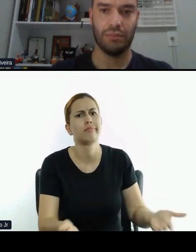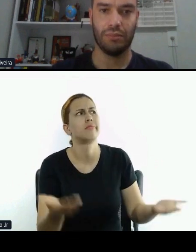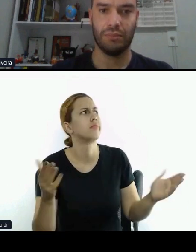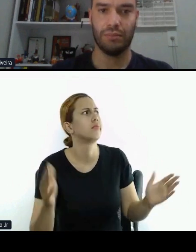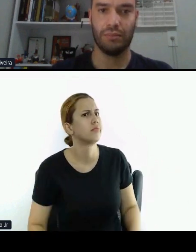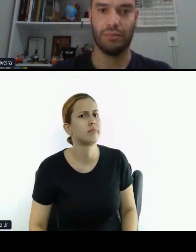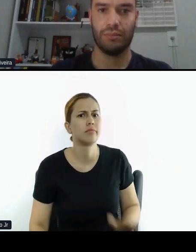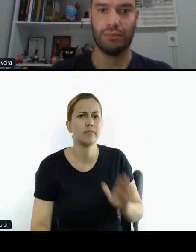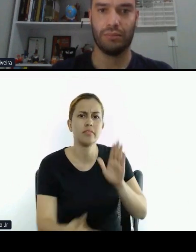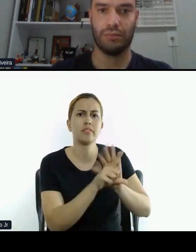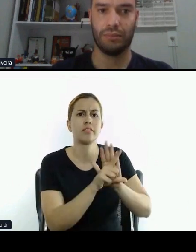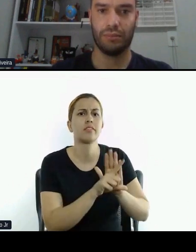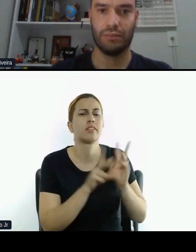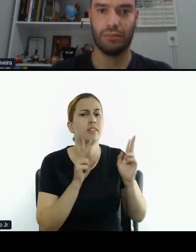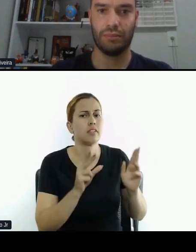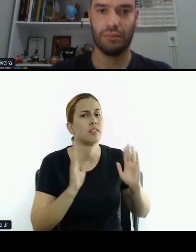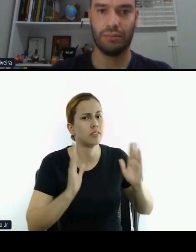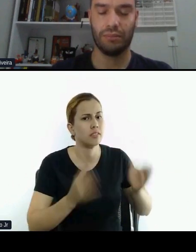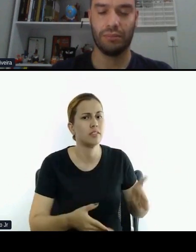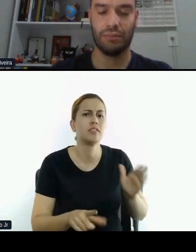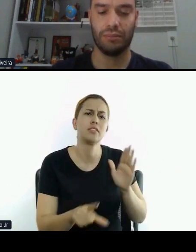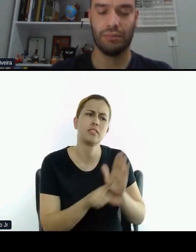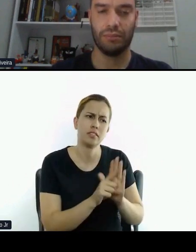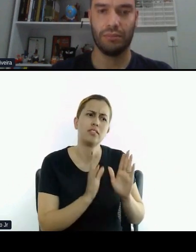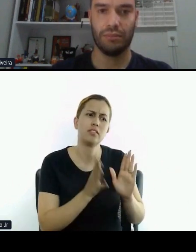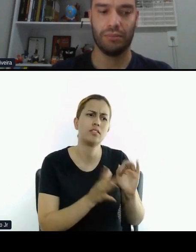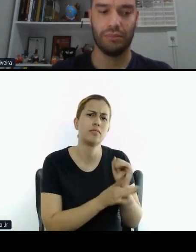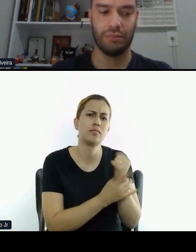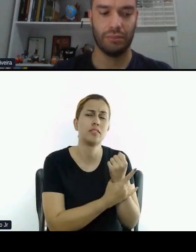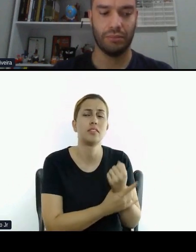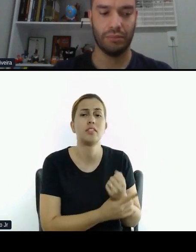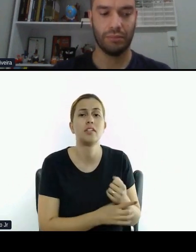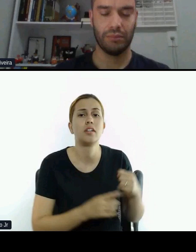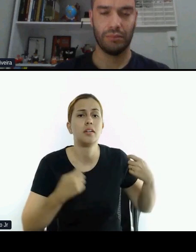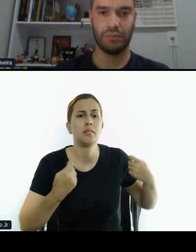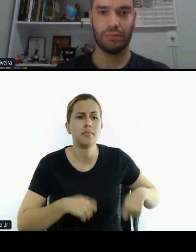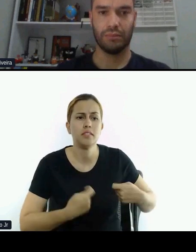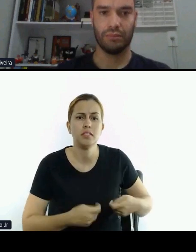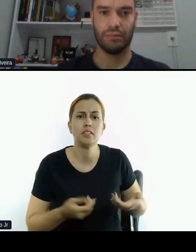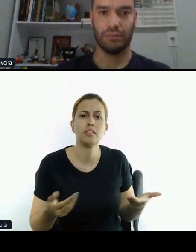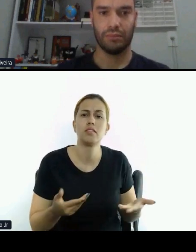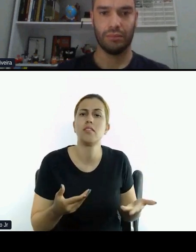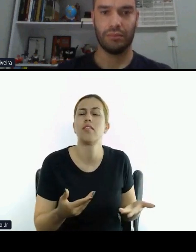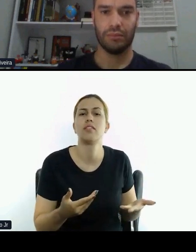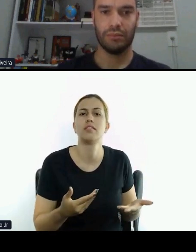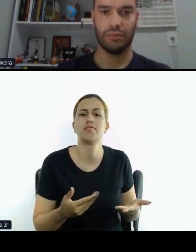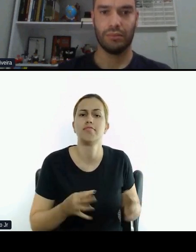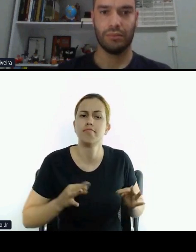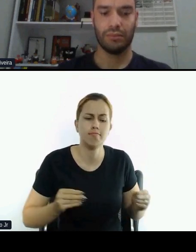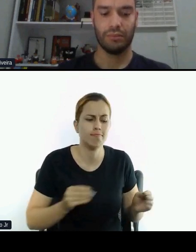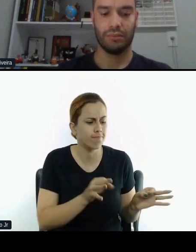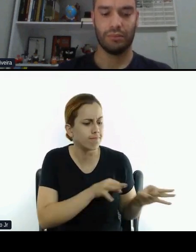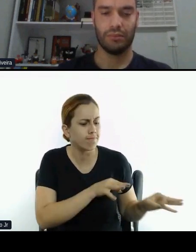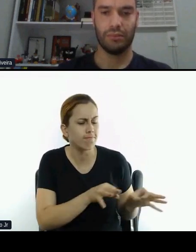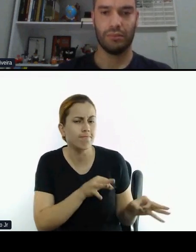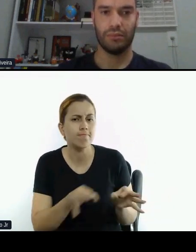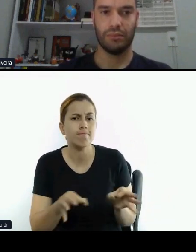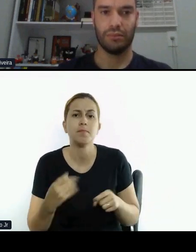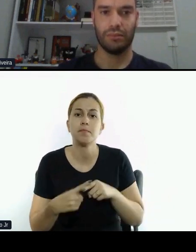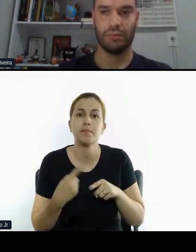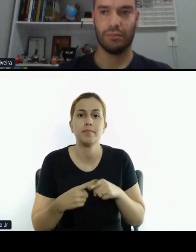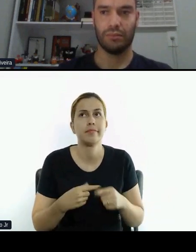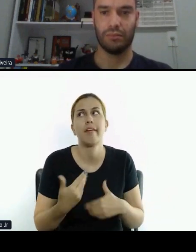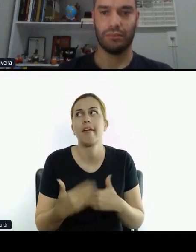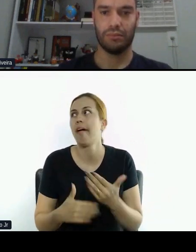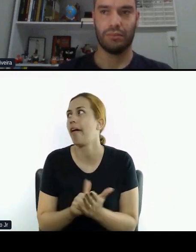aí, né, igual já existe LB, claro, mas seja aí, precisa ser feito agora, igual o Antônio falou. Vamos fazer toda a correção porque vamos ter uma multa, vai gerar